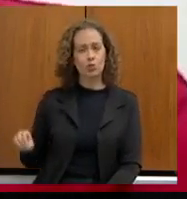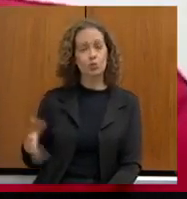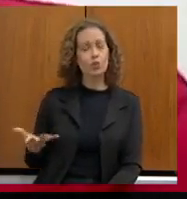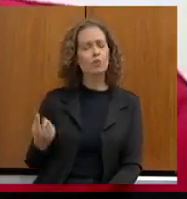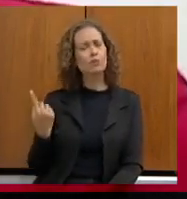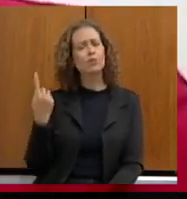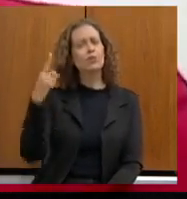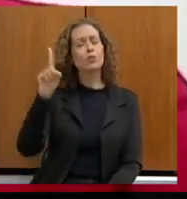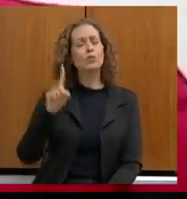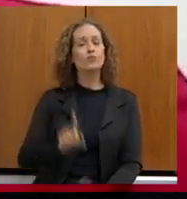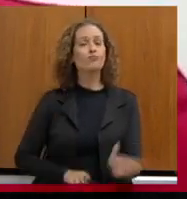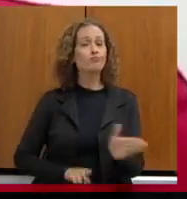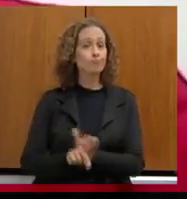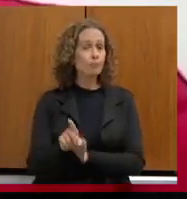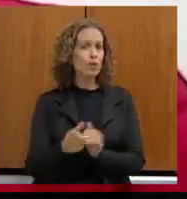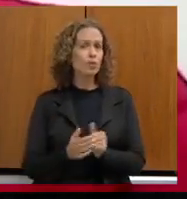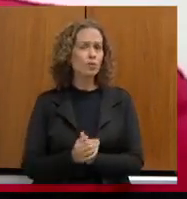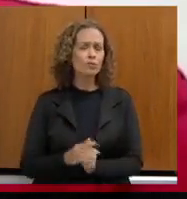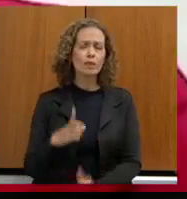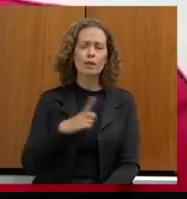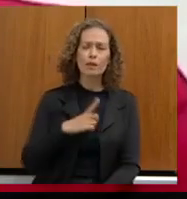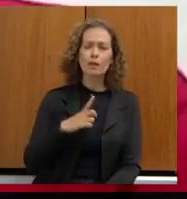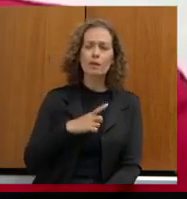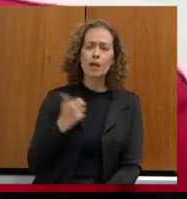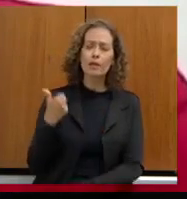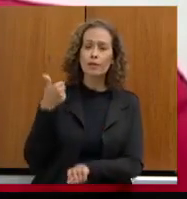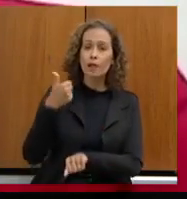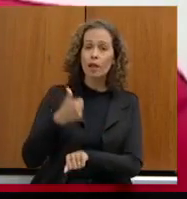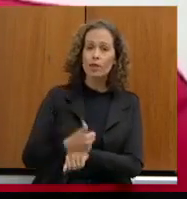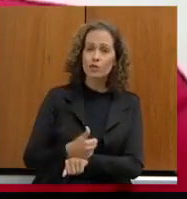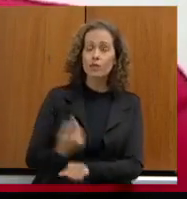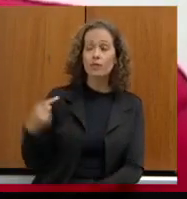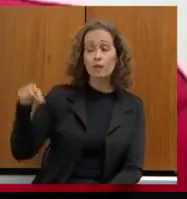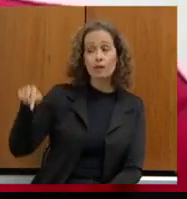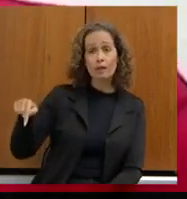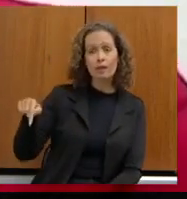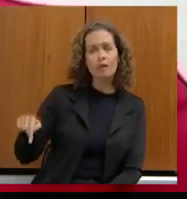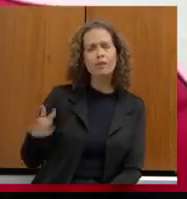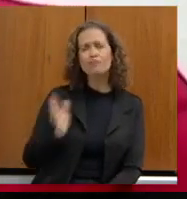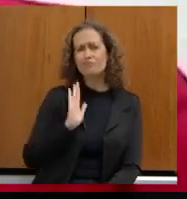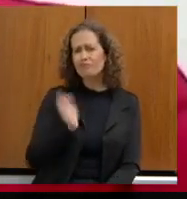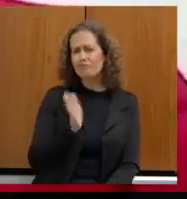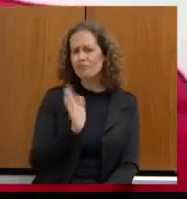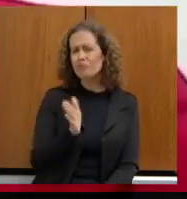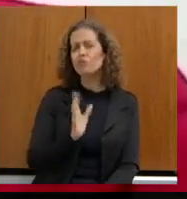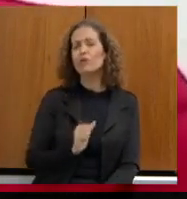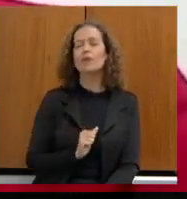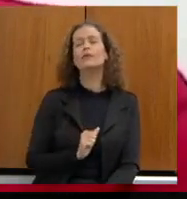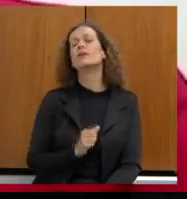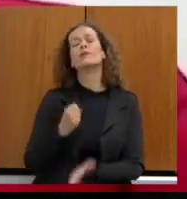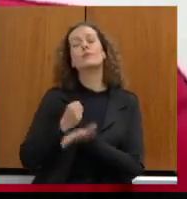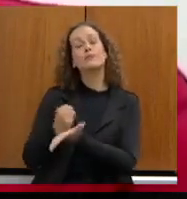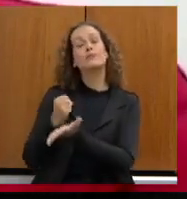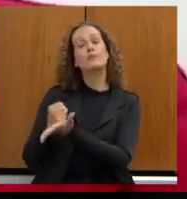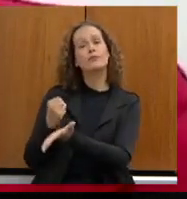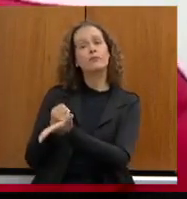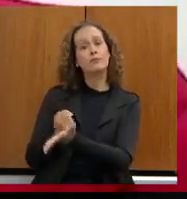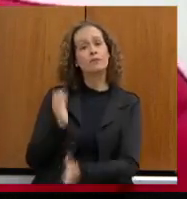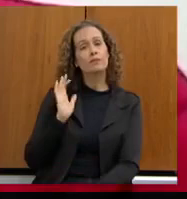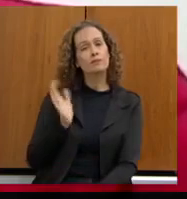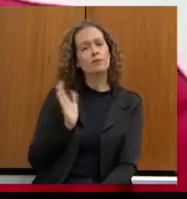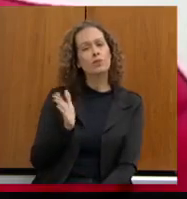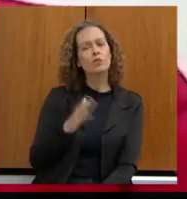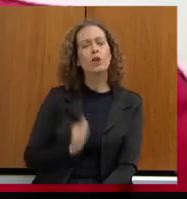é uma demanda da nossa agenda de convergência e tem muito já tomado em de